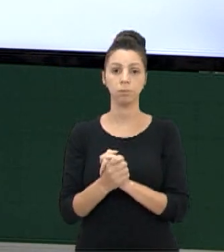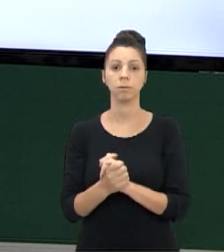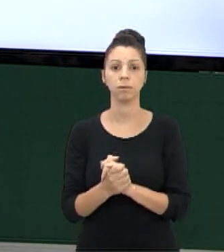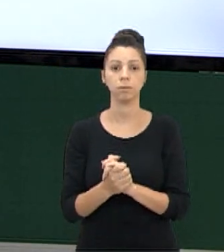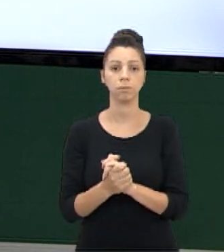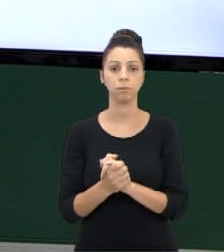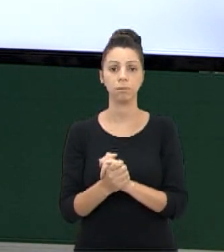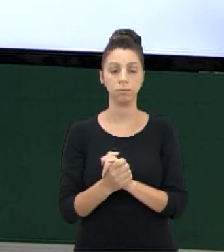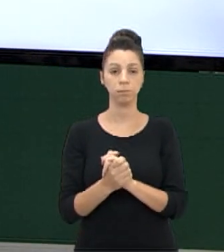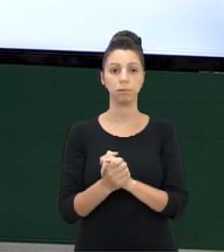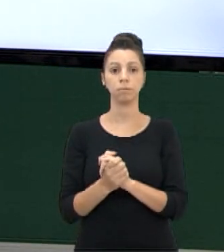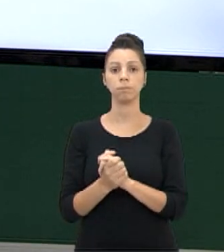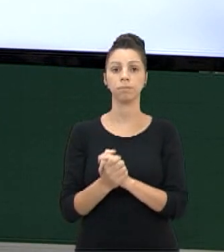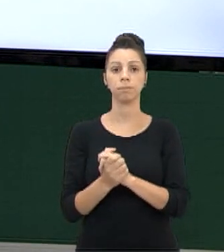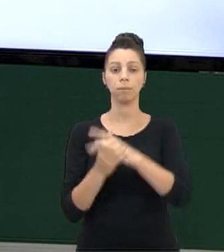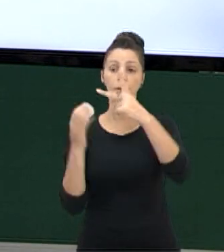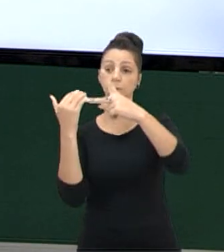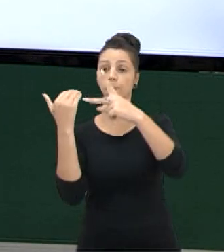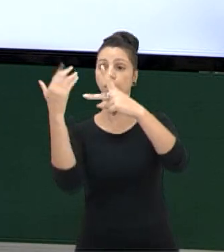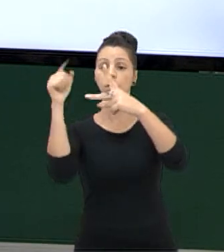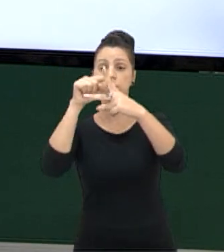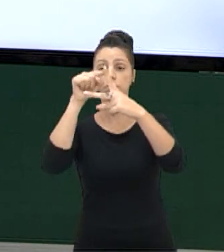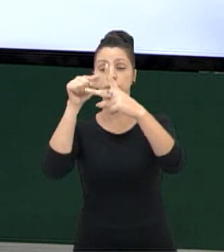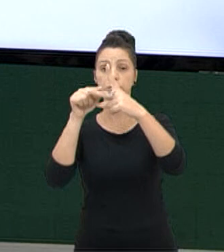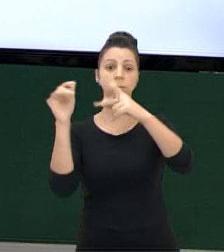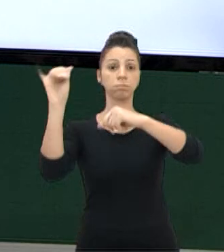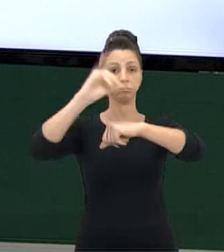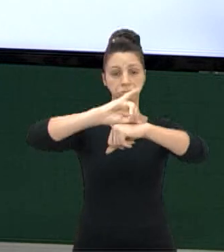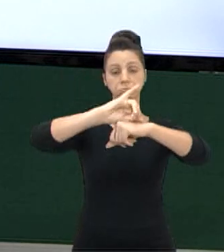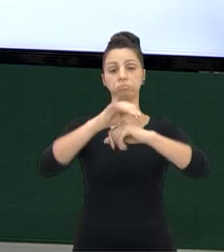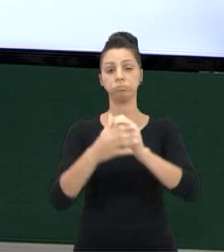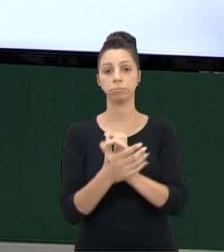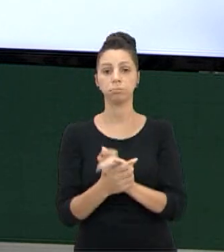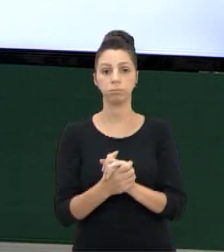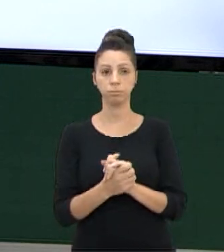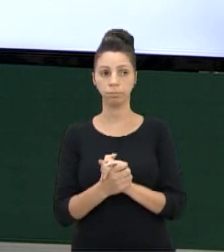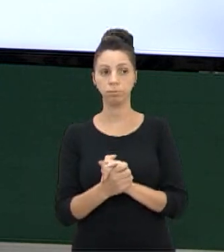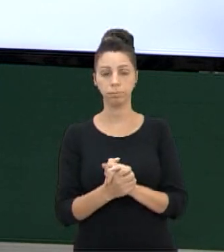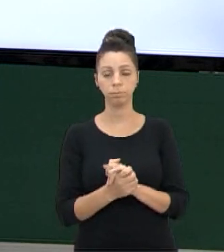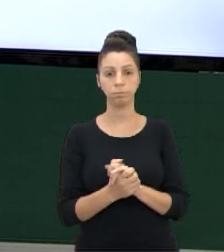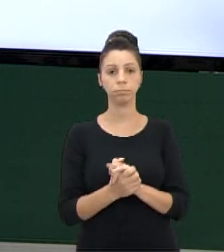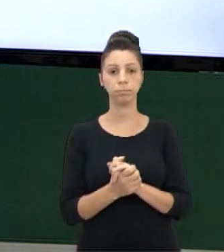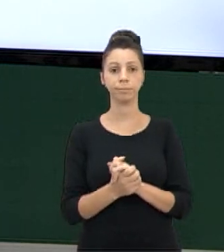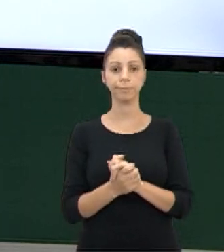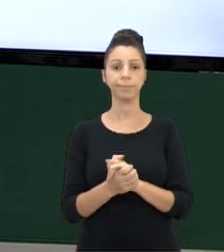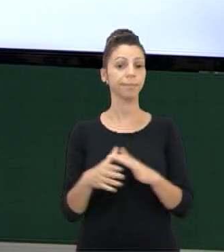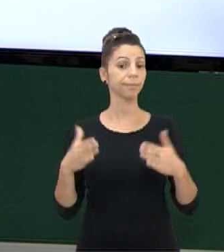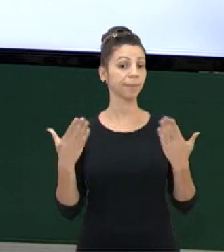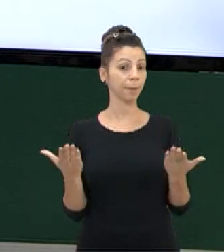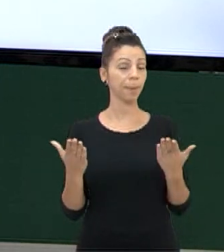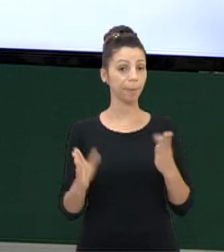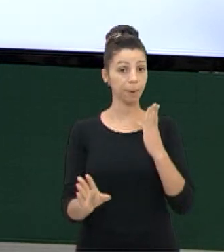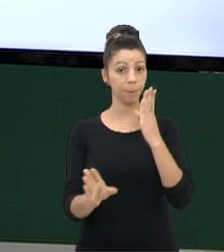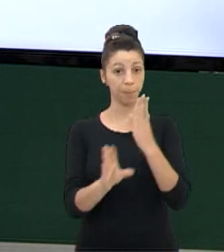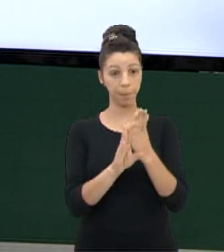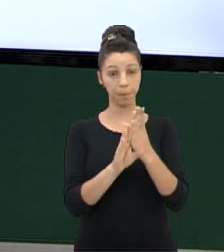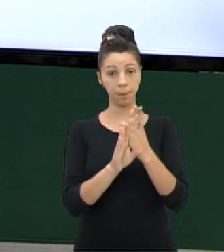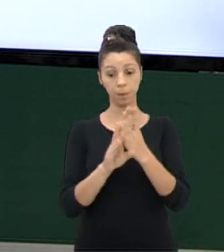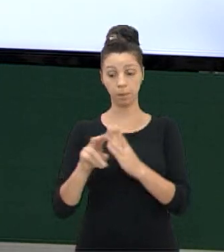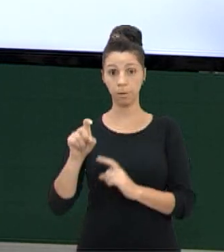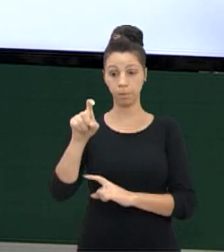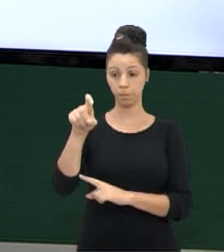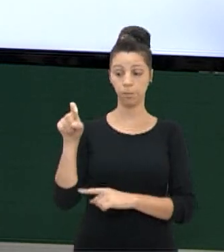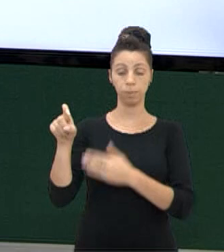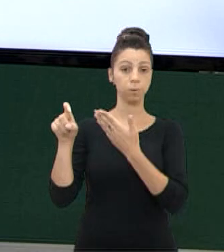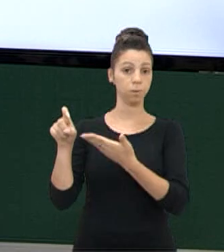circunferência, dentro dela, do ângulo central, pode ser. Perceba, nesse momento, para achar o valor de x,